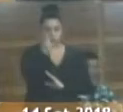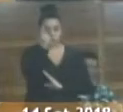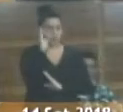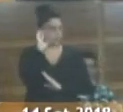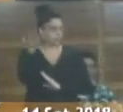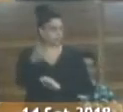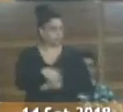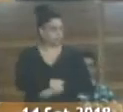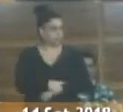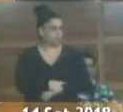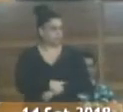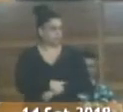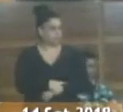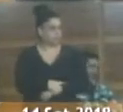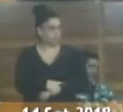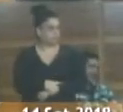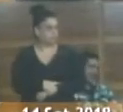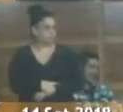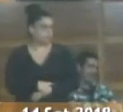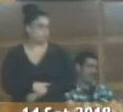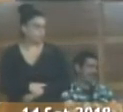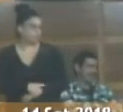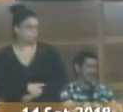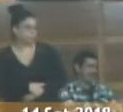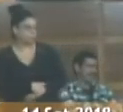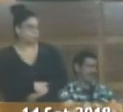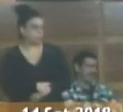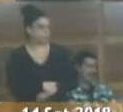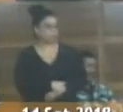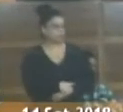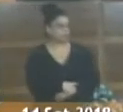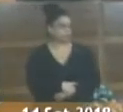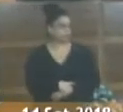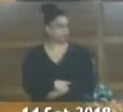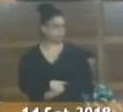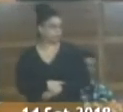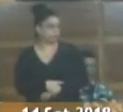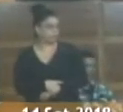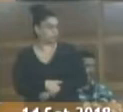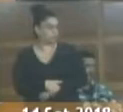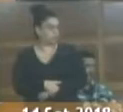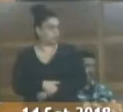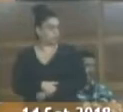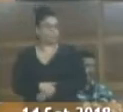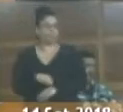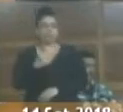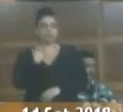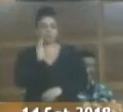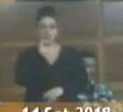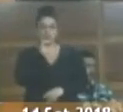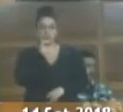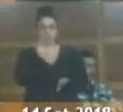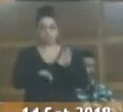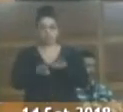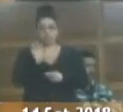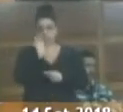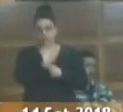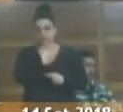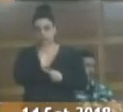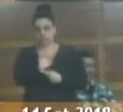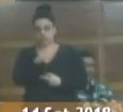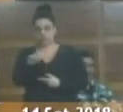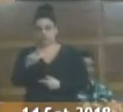Eu quero só dar um exemplo aqui do como, às vezes, a atuação do Estado, sem essa